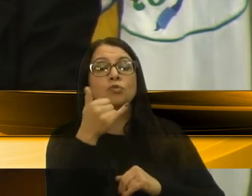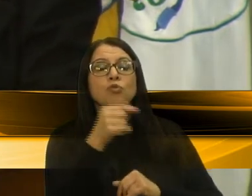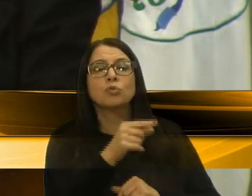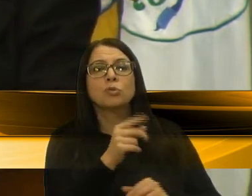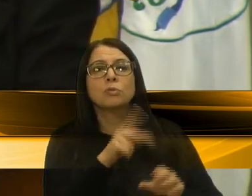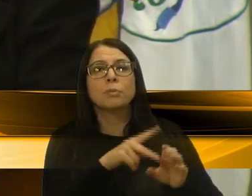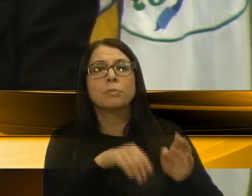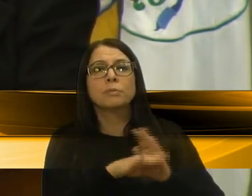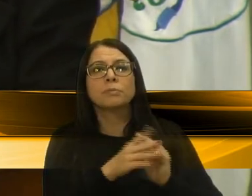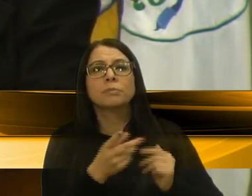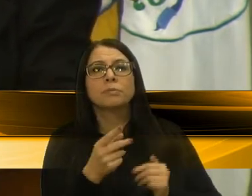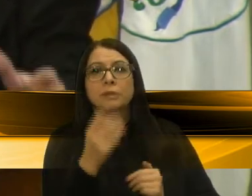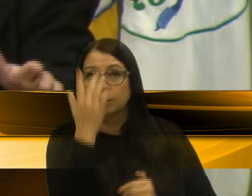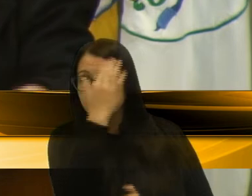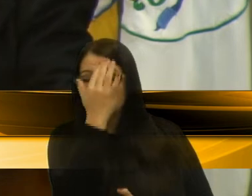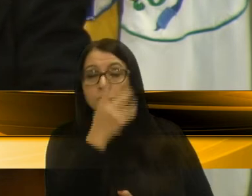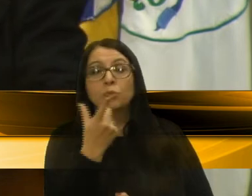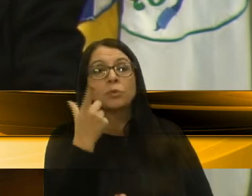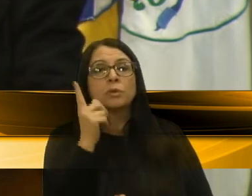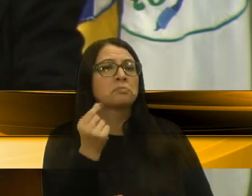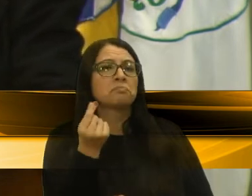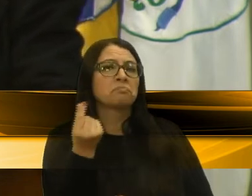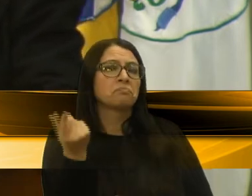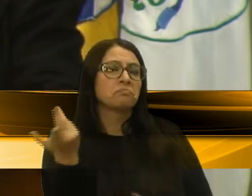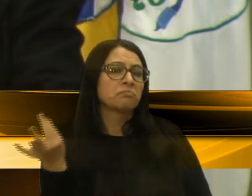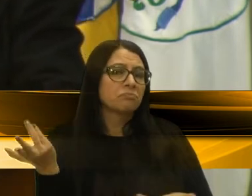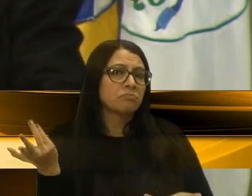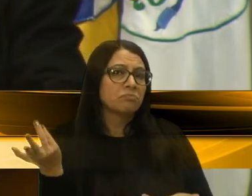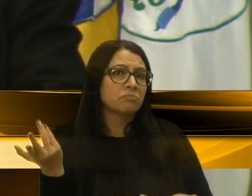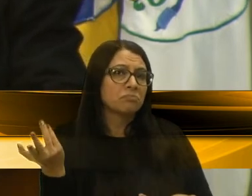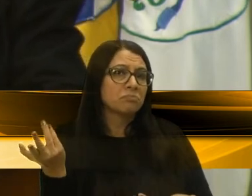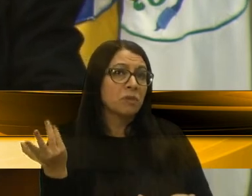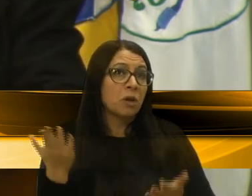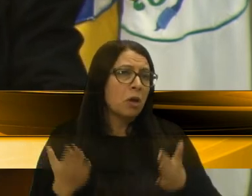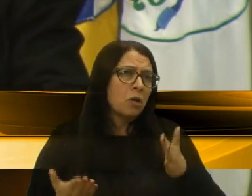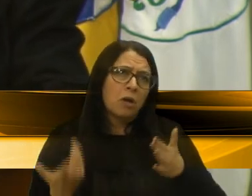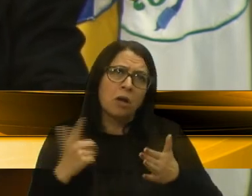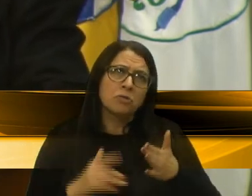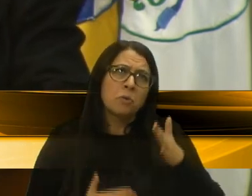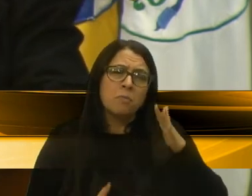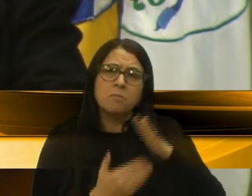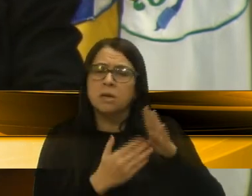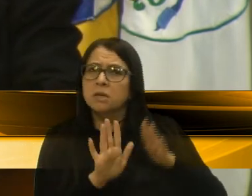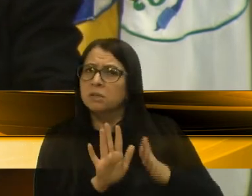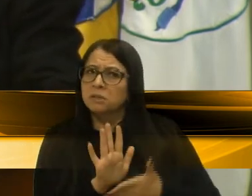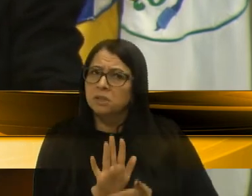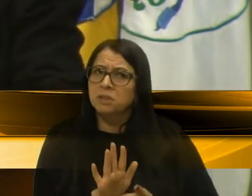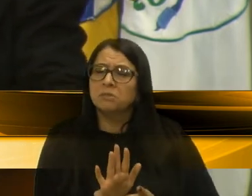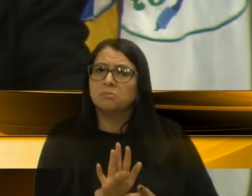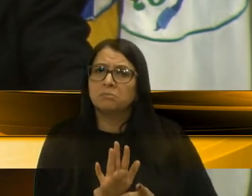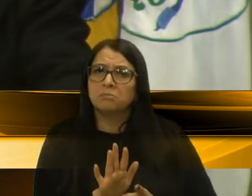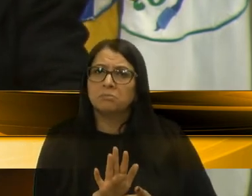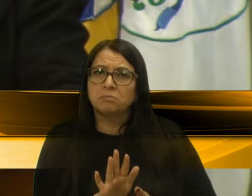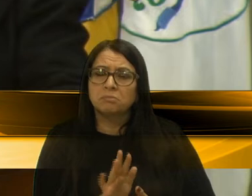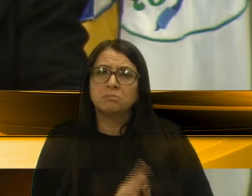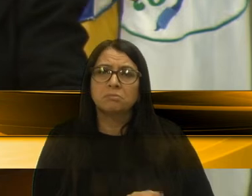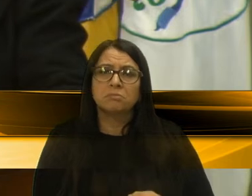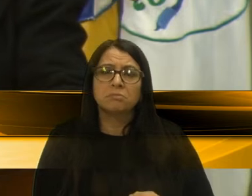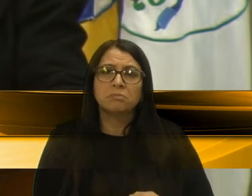Adilóide Domênico? Quanto ganhamos numa poupança? No máximo, a pau e corda,